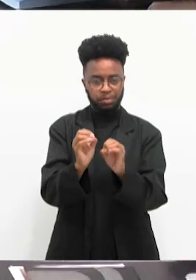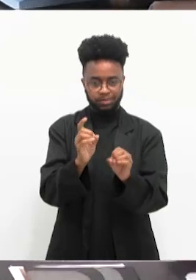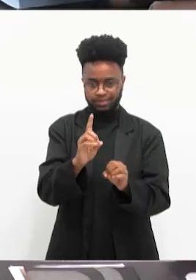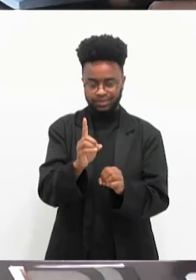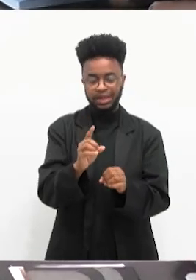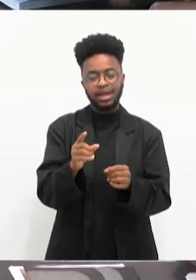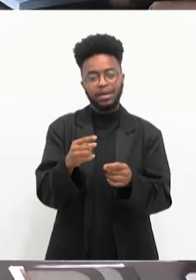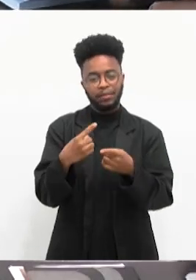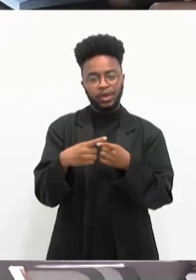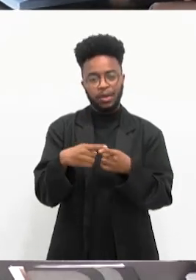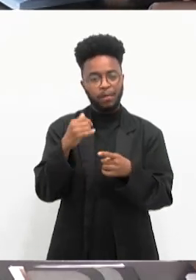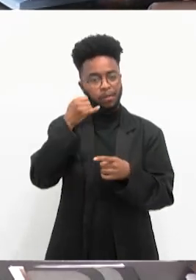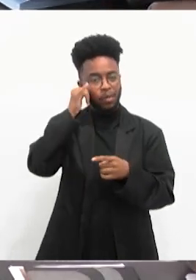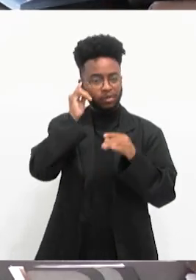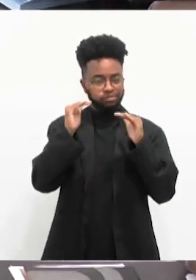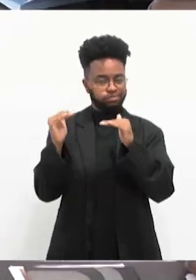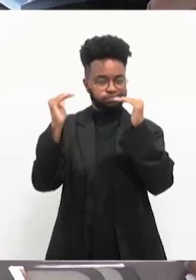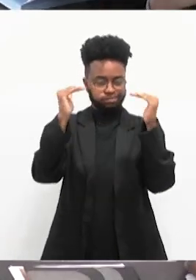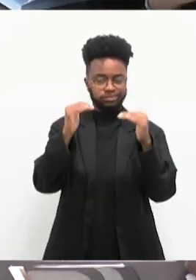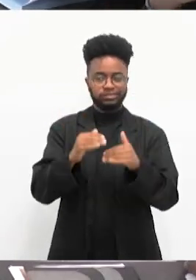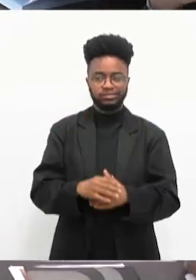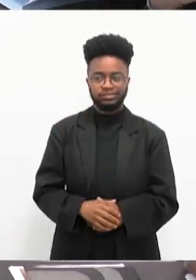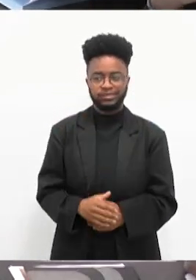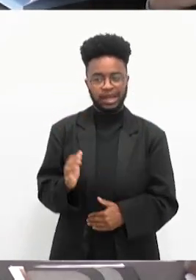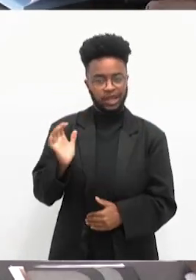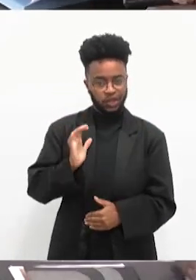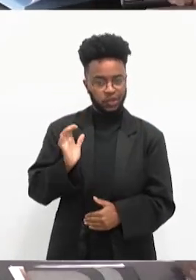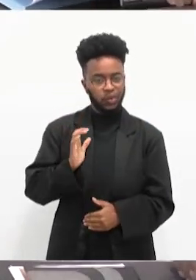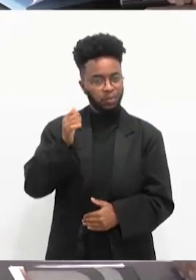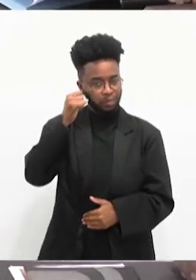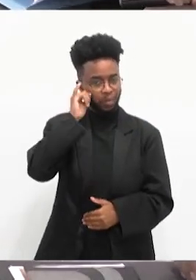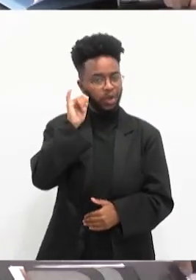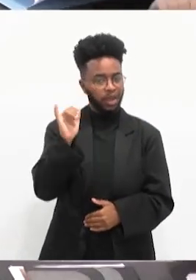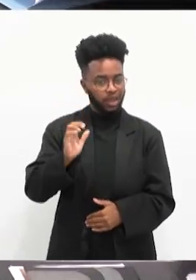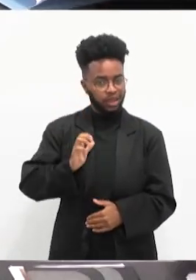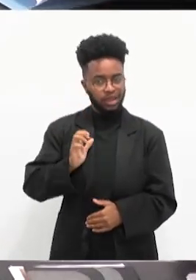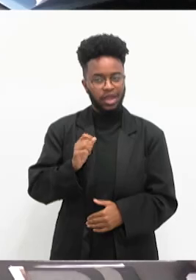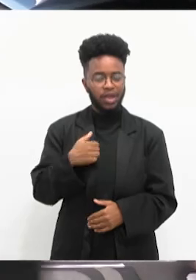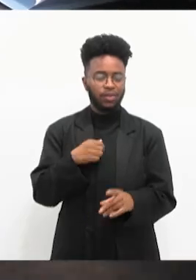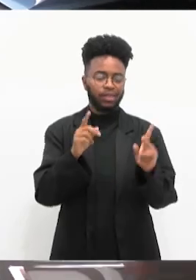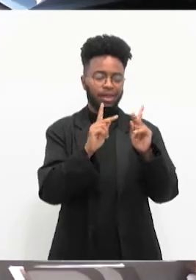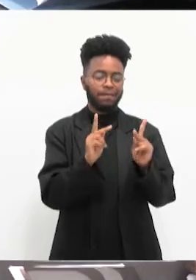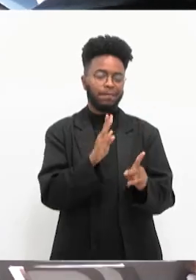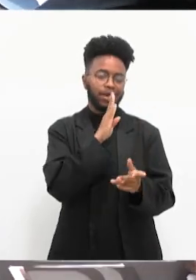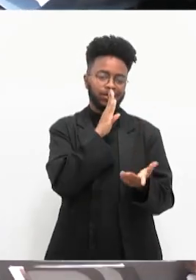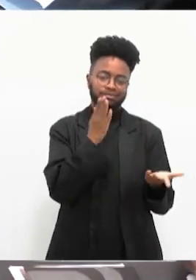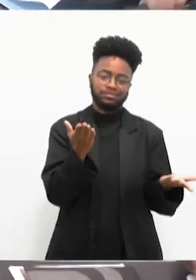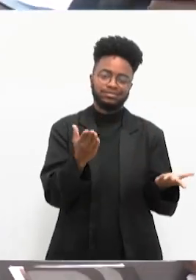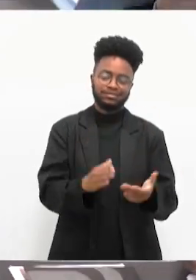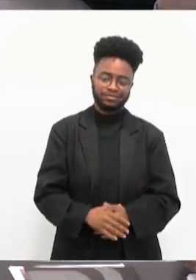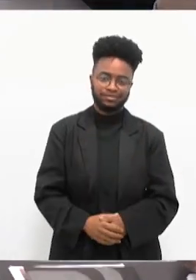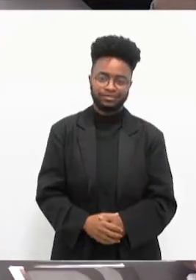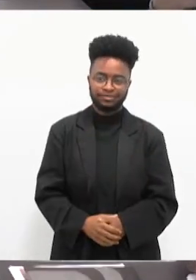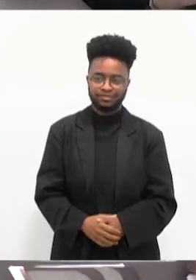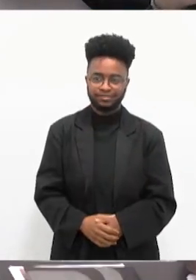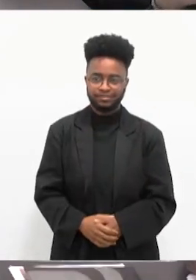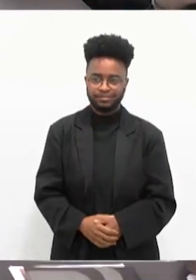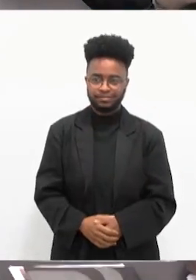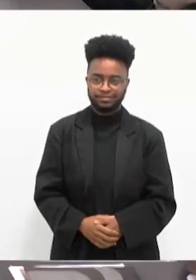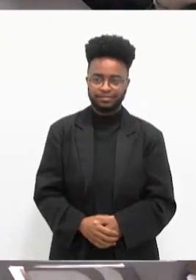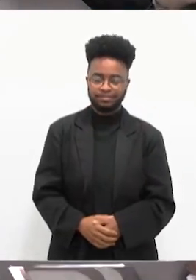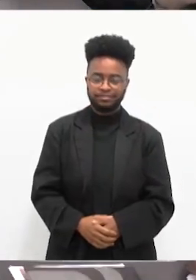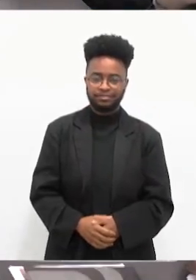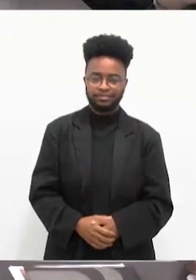São da elite. São da elite. Eu na santa paz aqui quieto. Eles não são carentes.